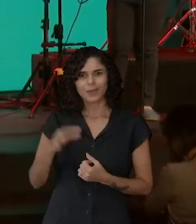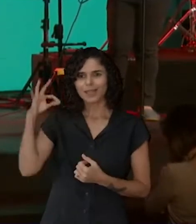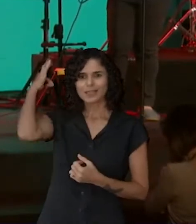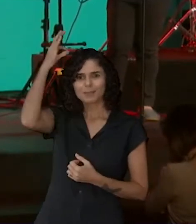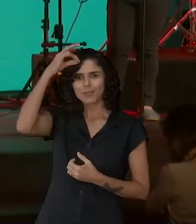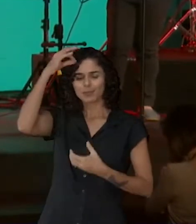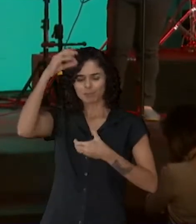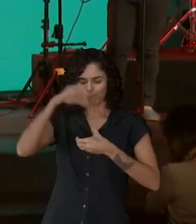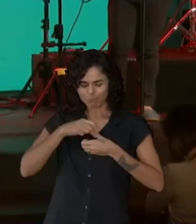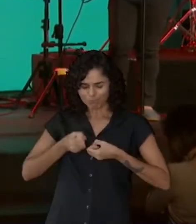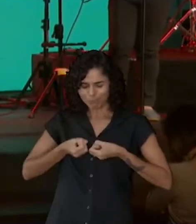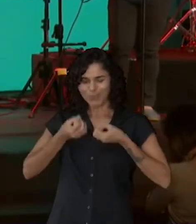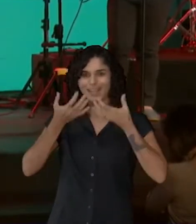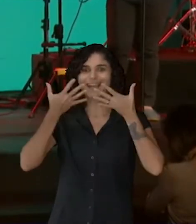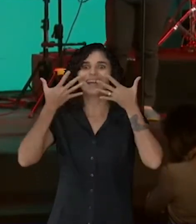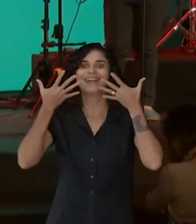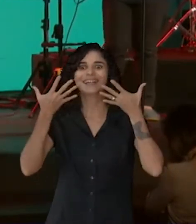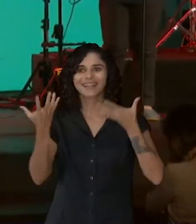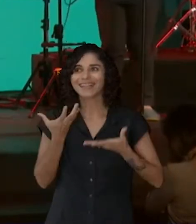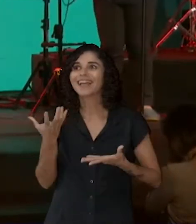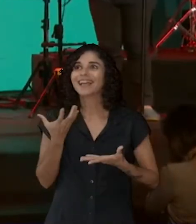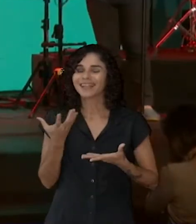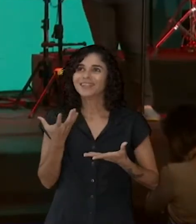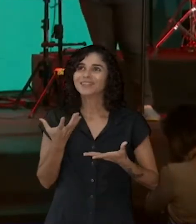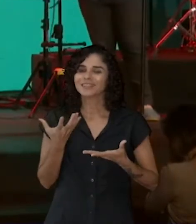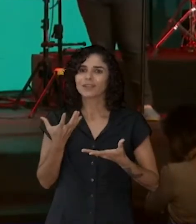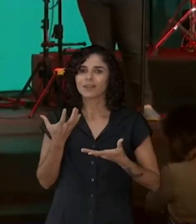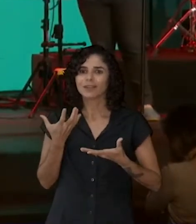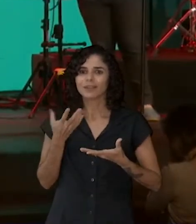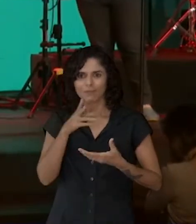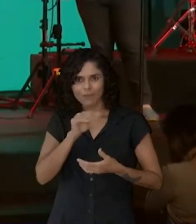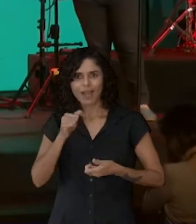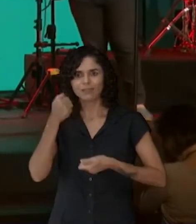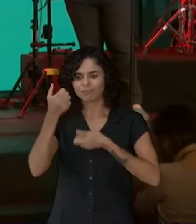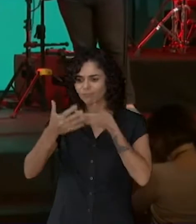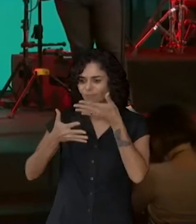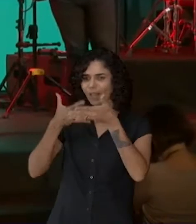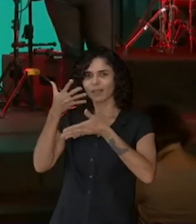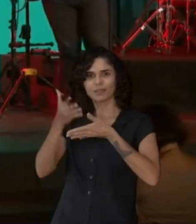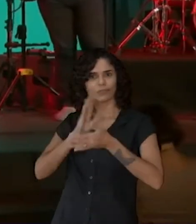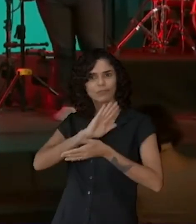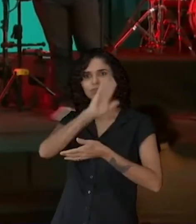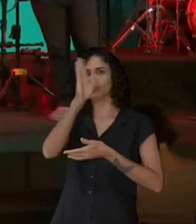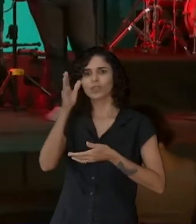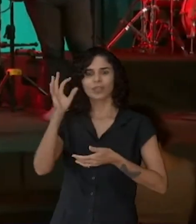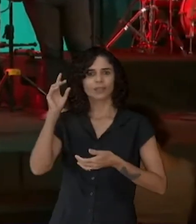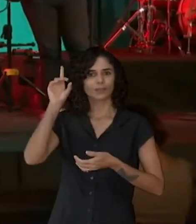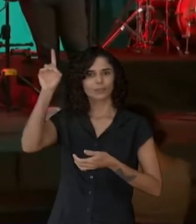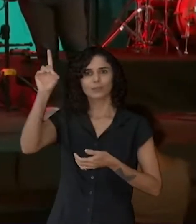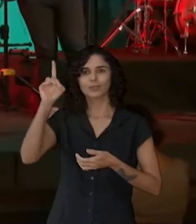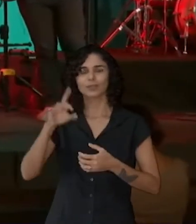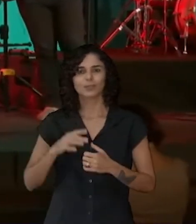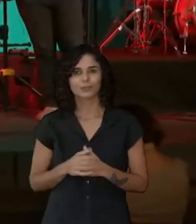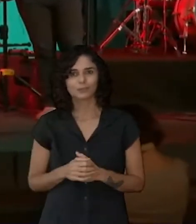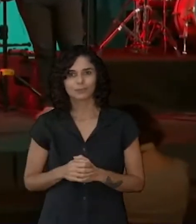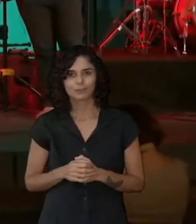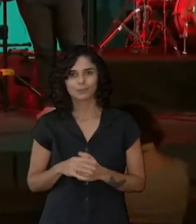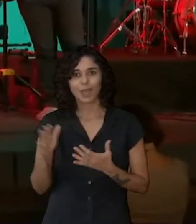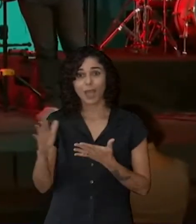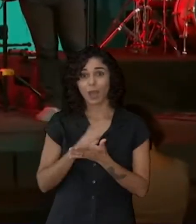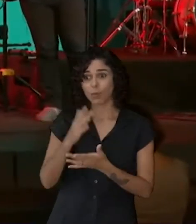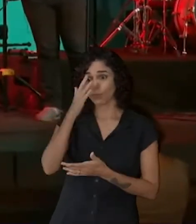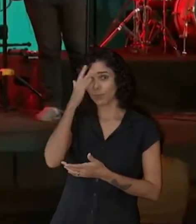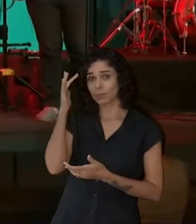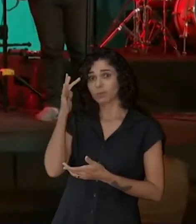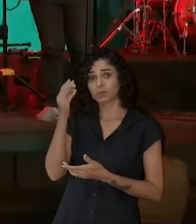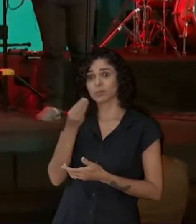novos dons espirituais. Vai falando com Ele. Enquanto eu preciso dizer que alguns de vocês deveriam estar aqui e não vieram.